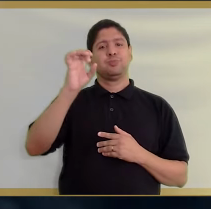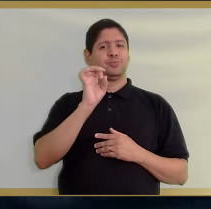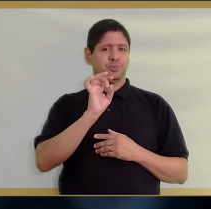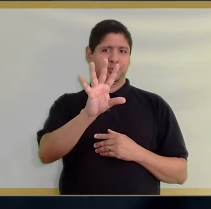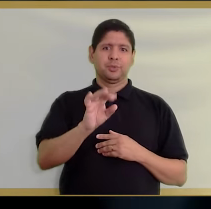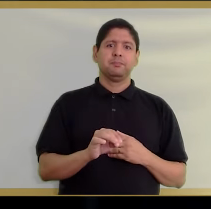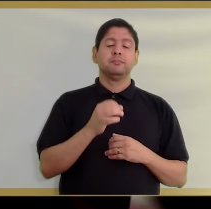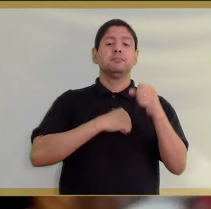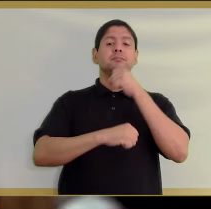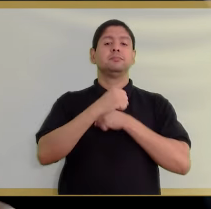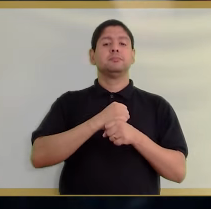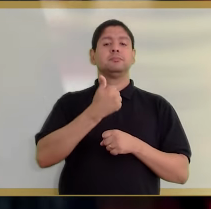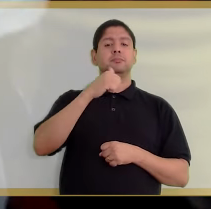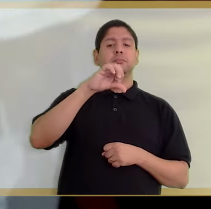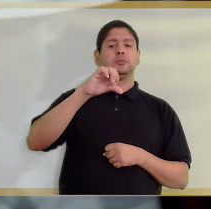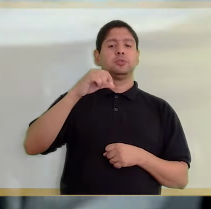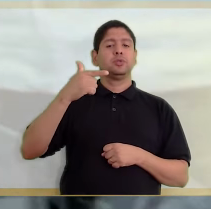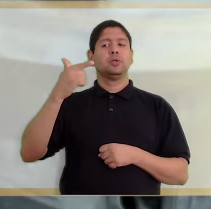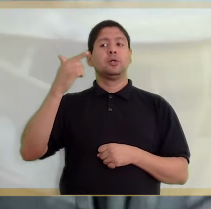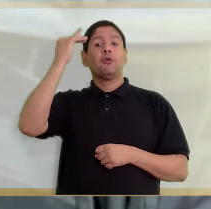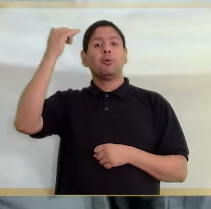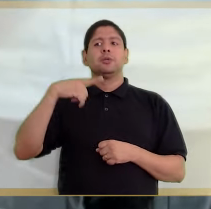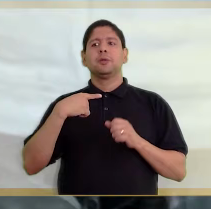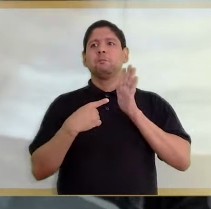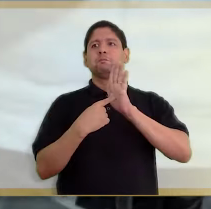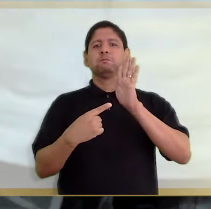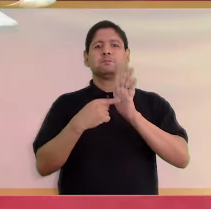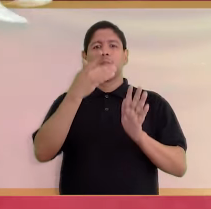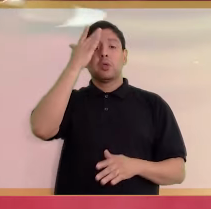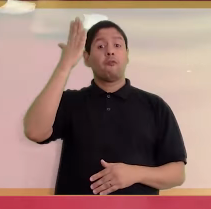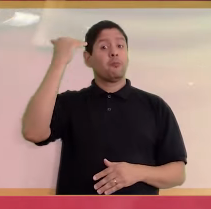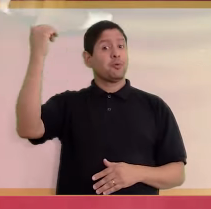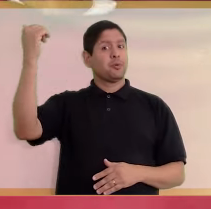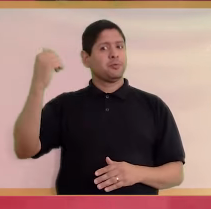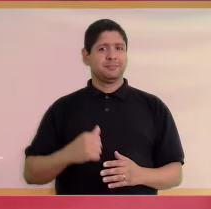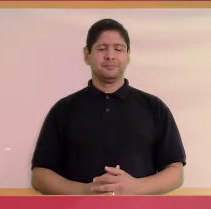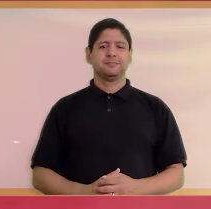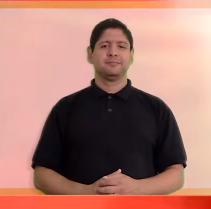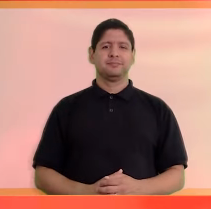passarela, em 92, mas é famosa por revelar artistas fundamentais da festa.